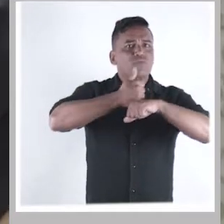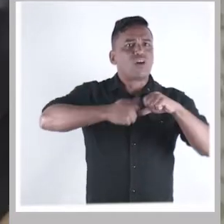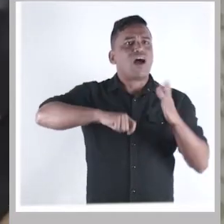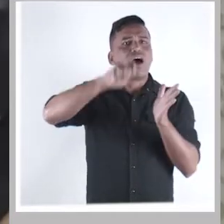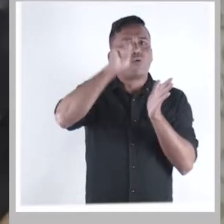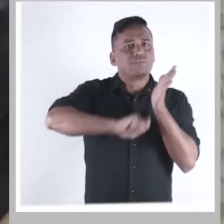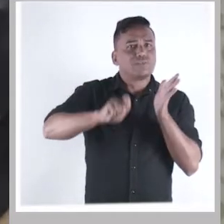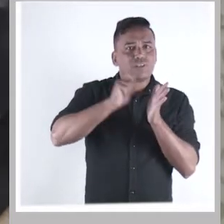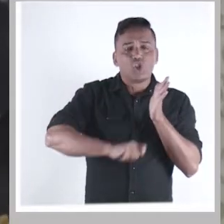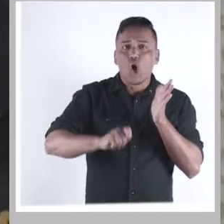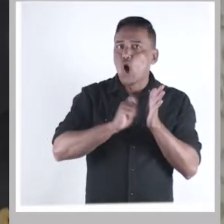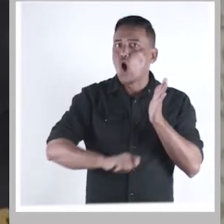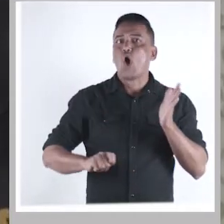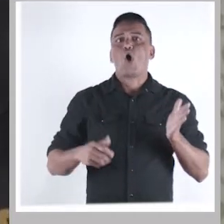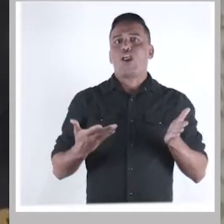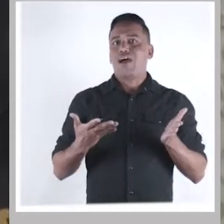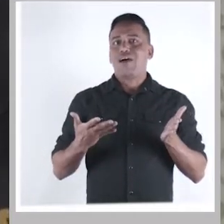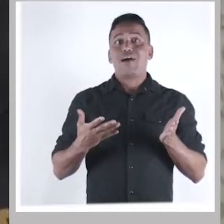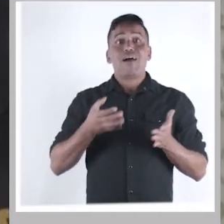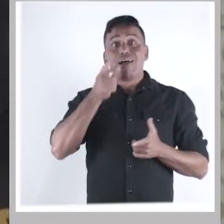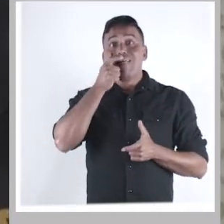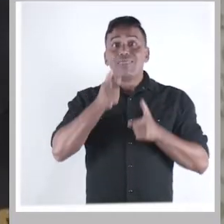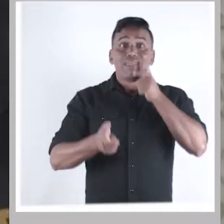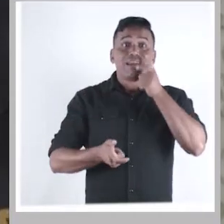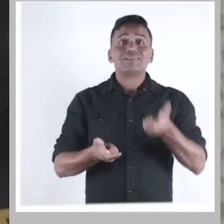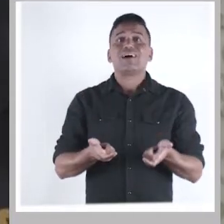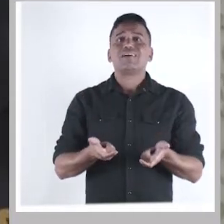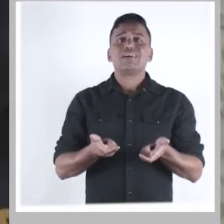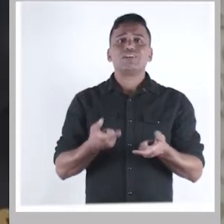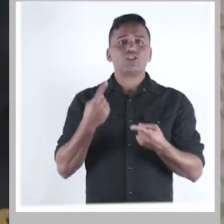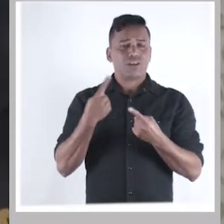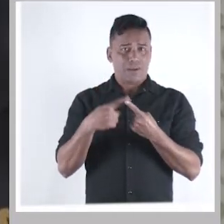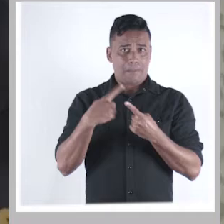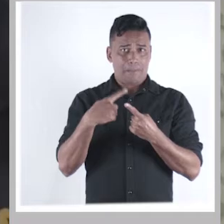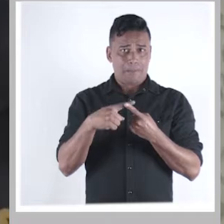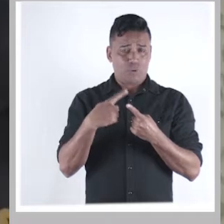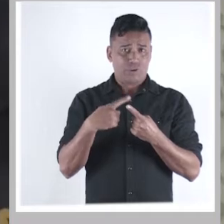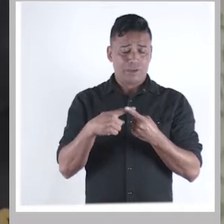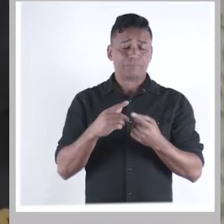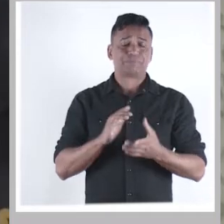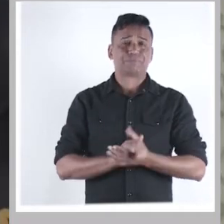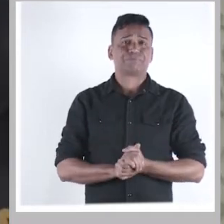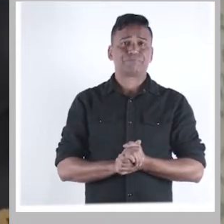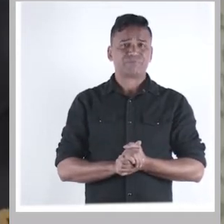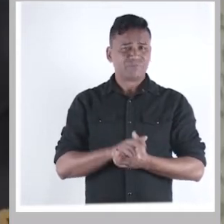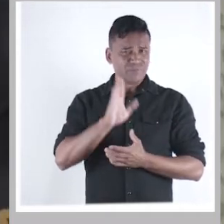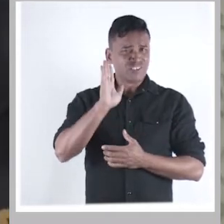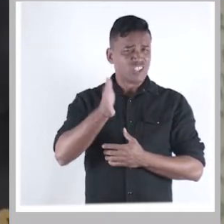negras escritoras e é interessante porque